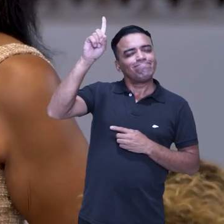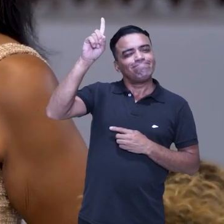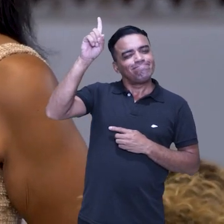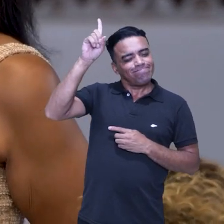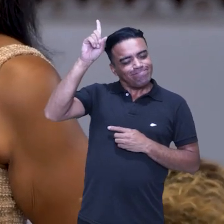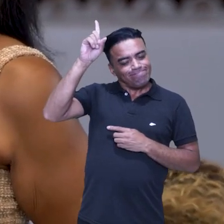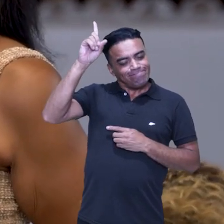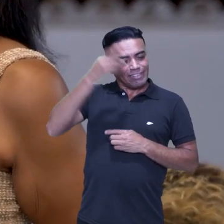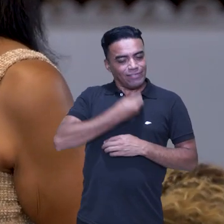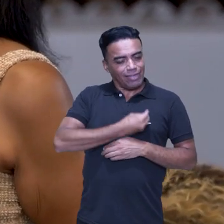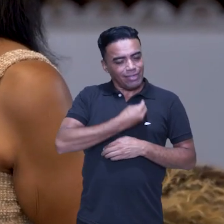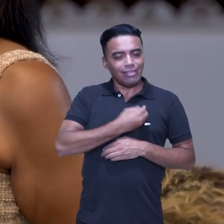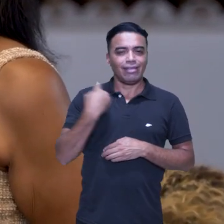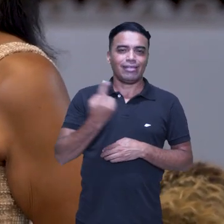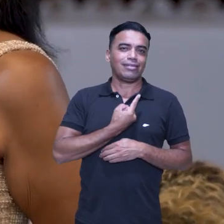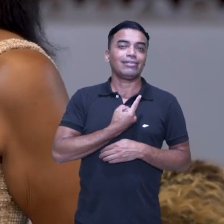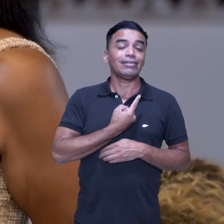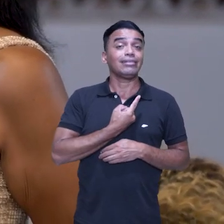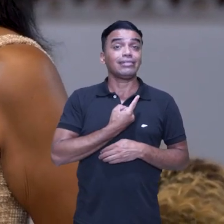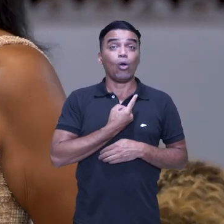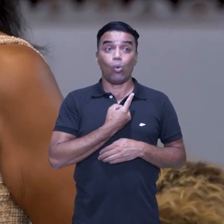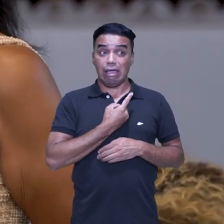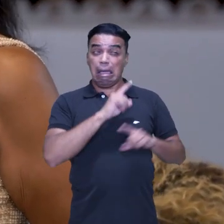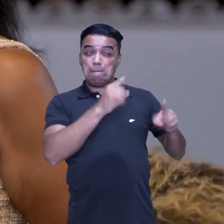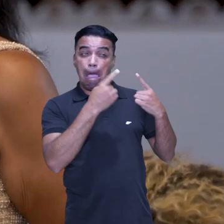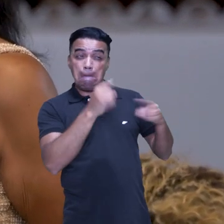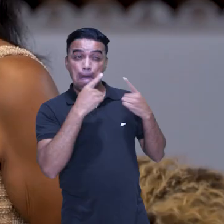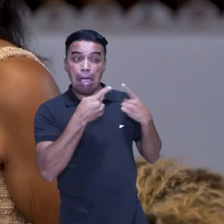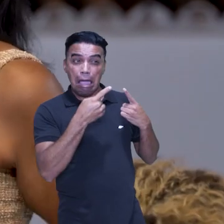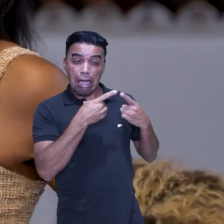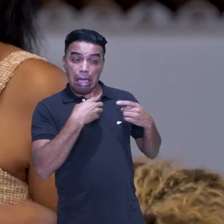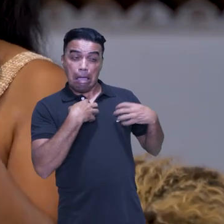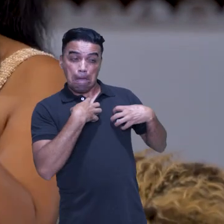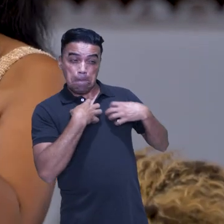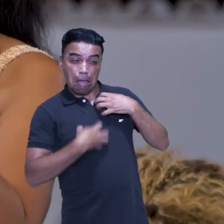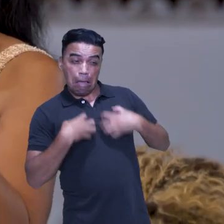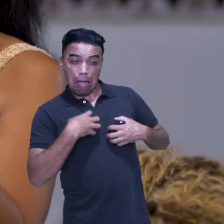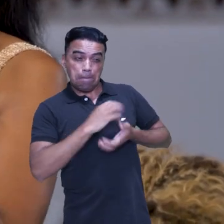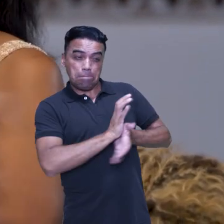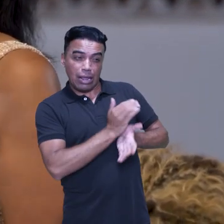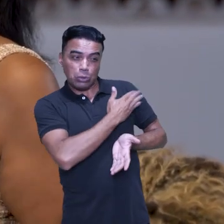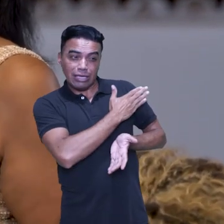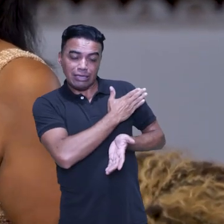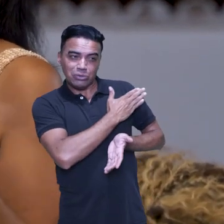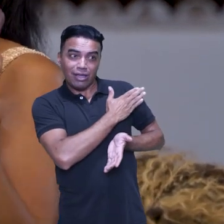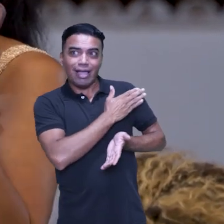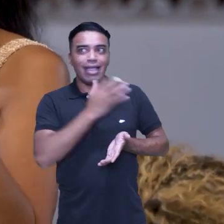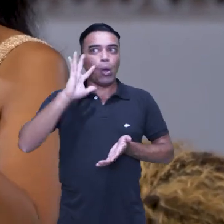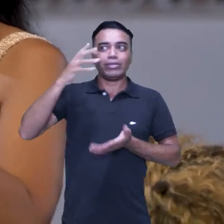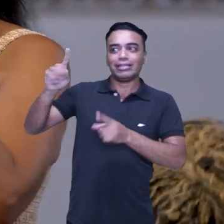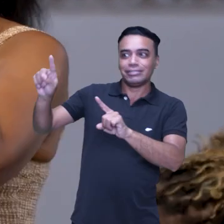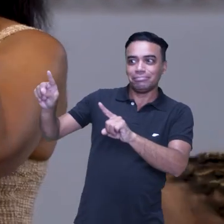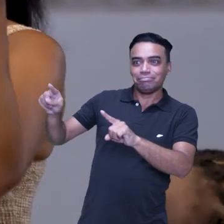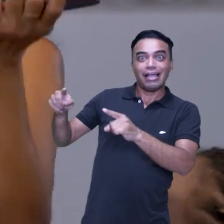perto da gente, porque ao mesmo tempo que eu estava lá embaixo, aí é uma mensagem que você me passou, né, Rosa?